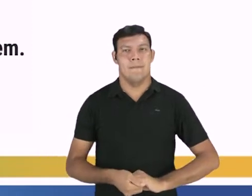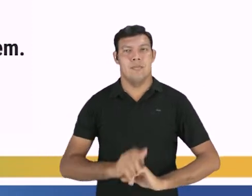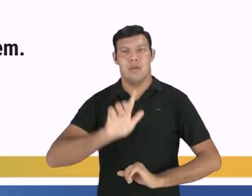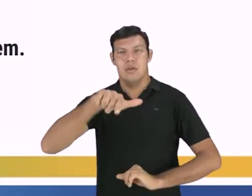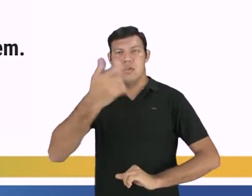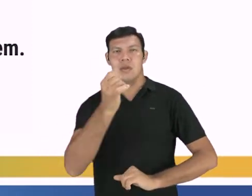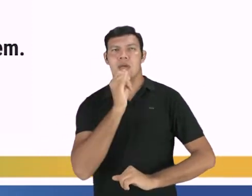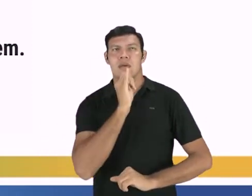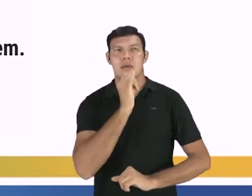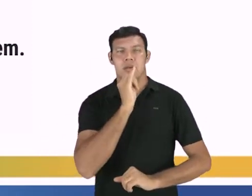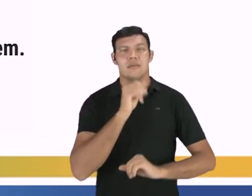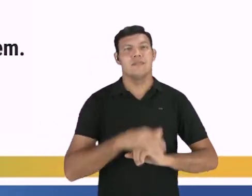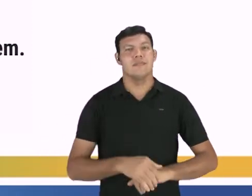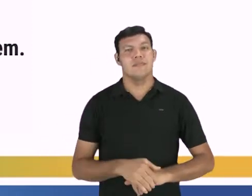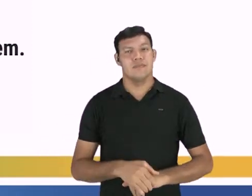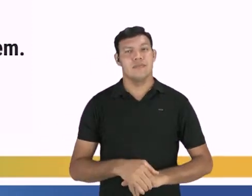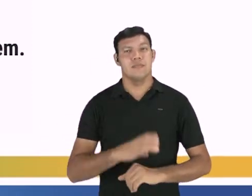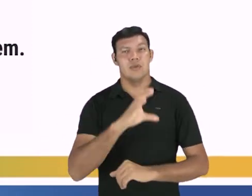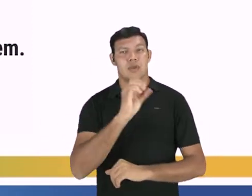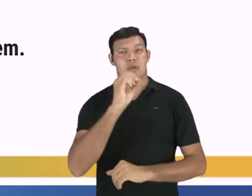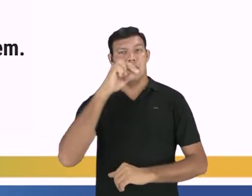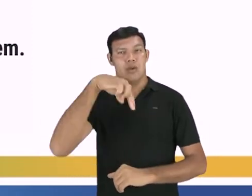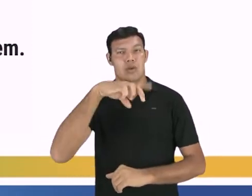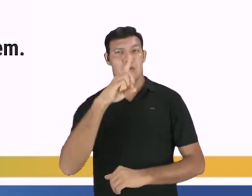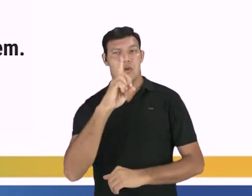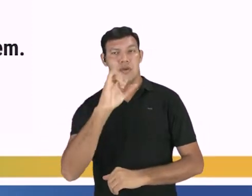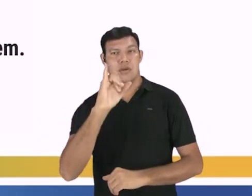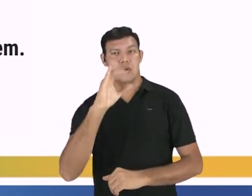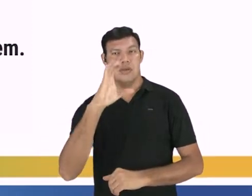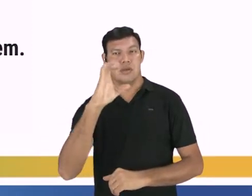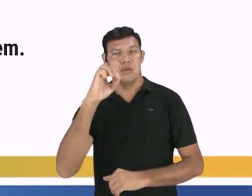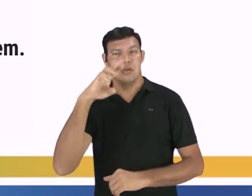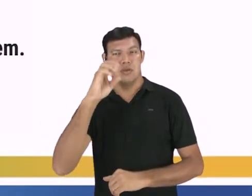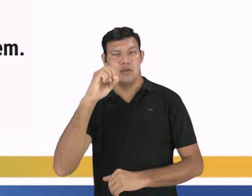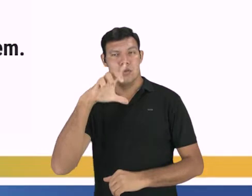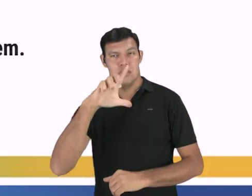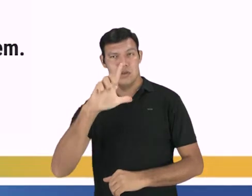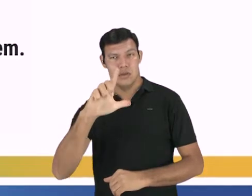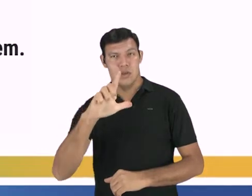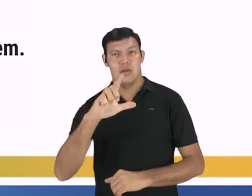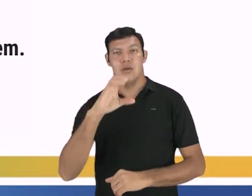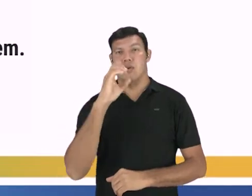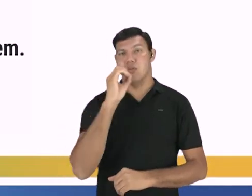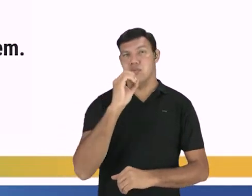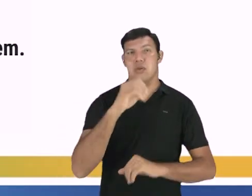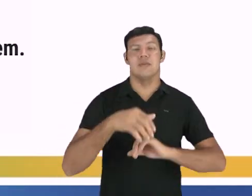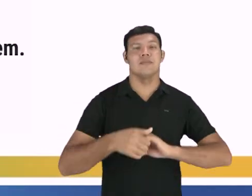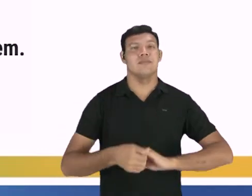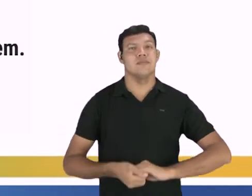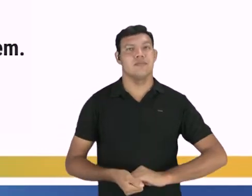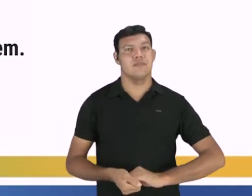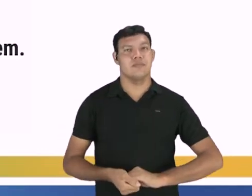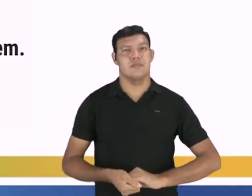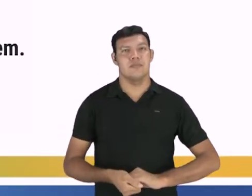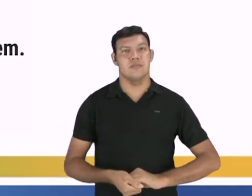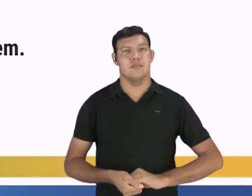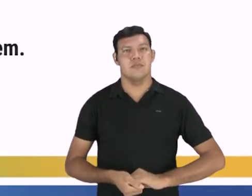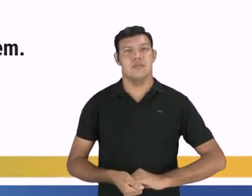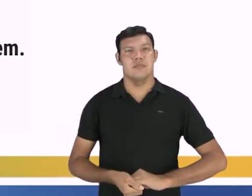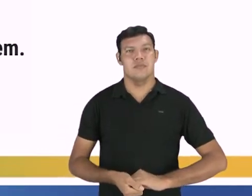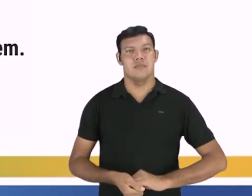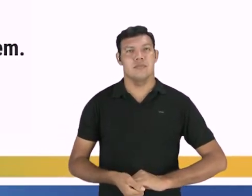Outros exemplos da condicional tipo 0. If ice cream gets warm, it